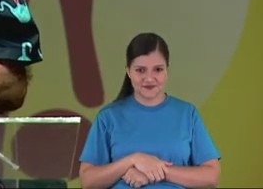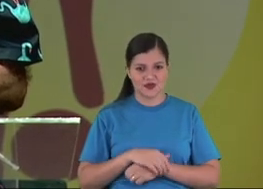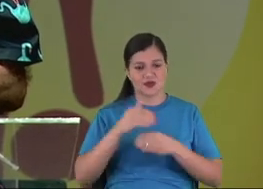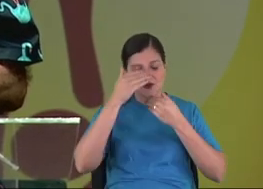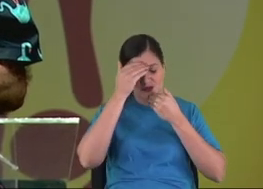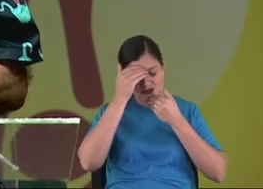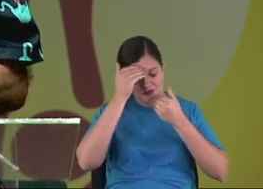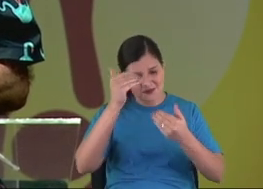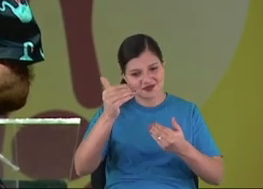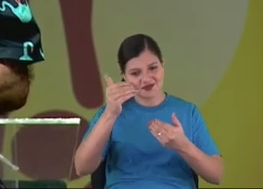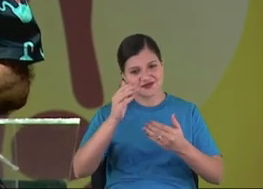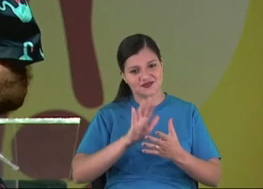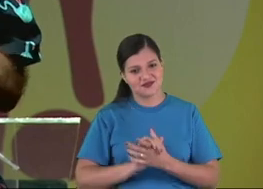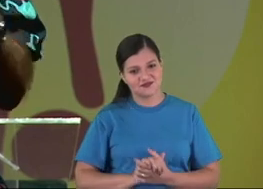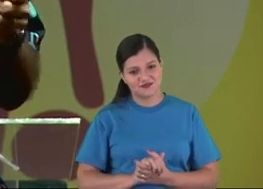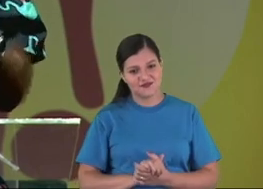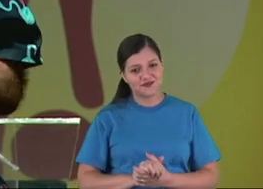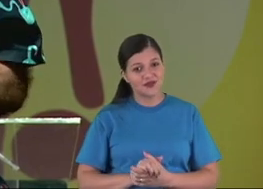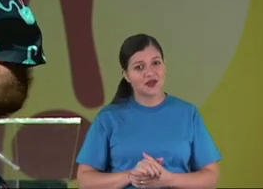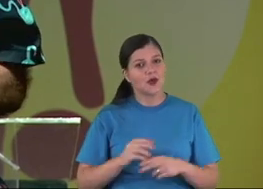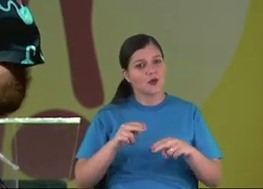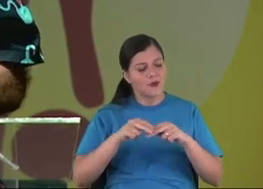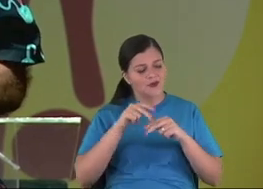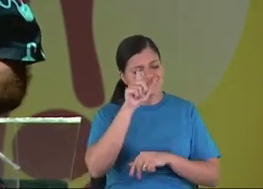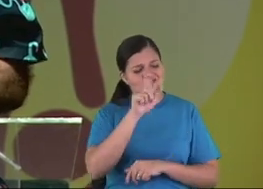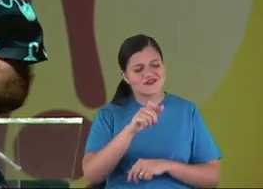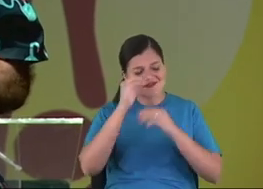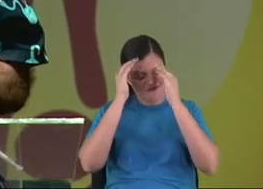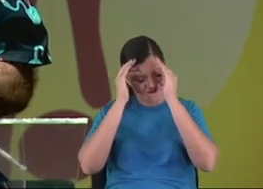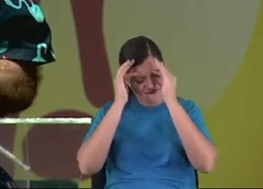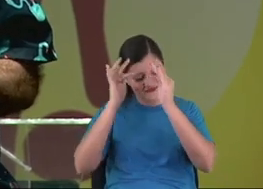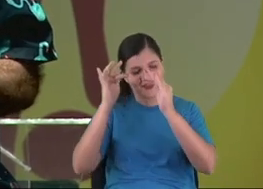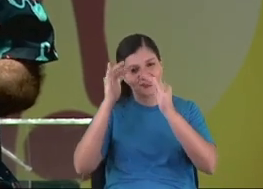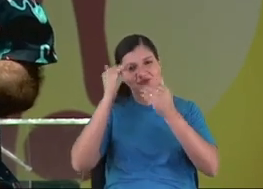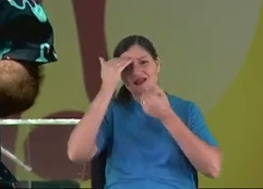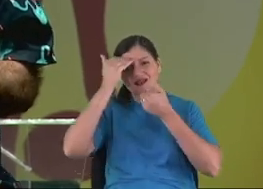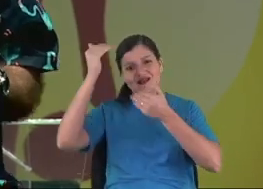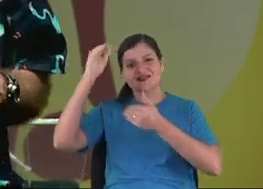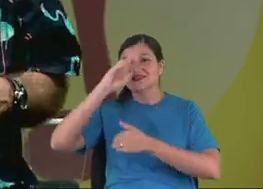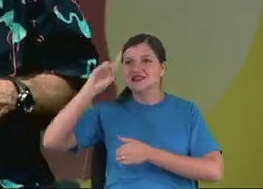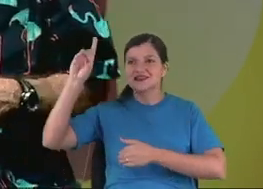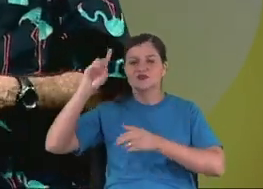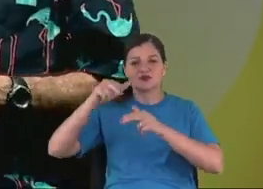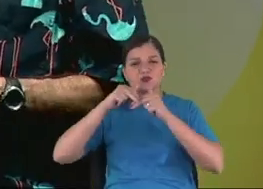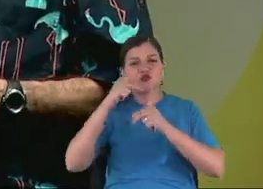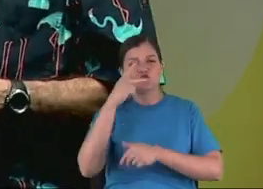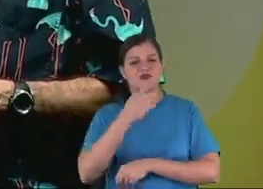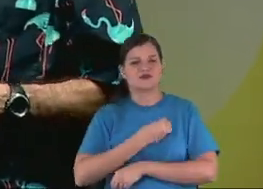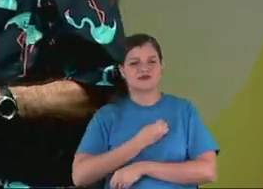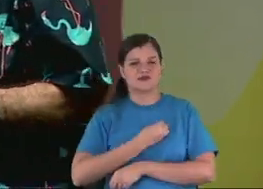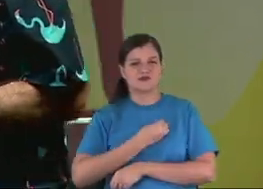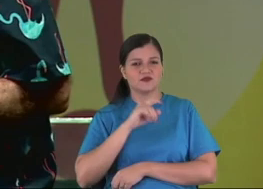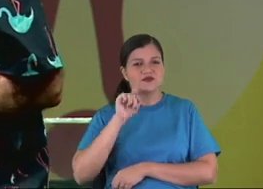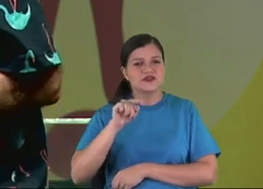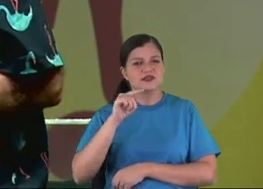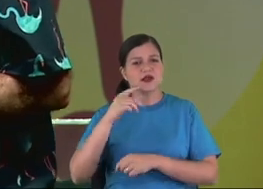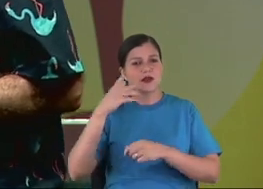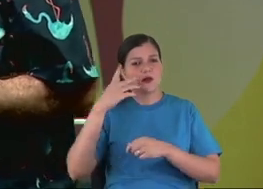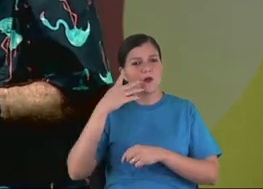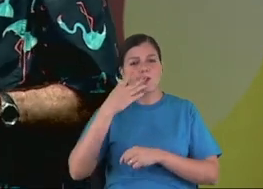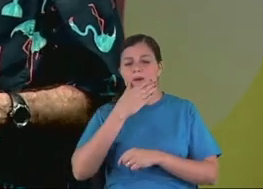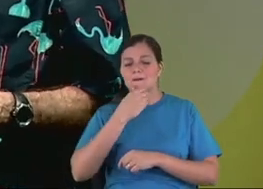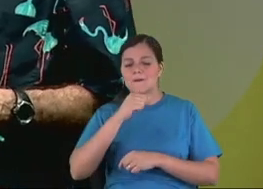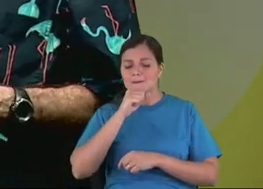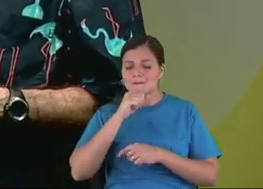Obrigado por você ser fiel. E agradeço a Deus por você ser um pai interessado.